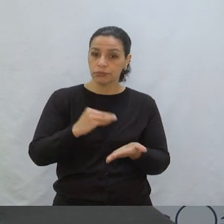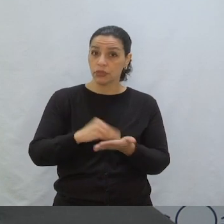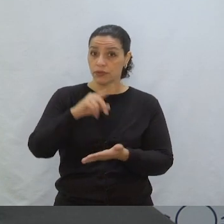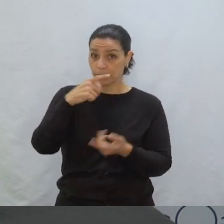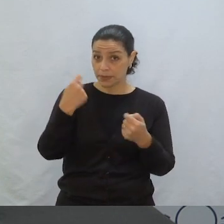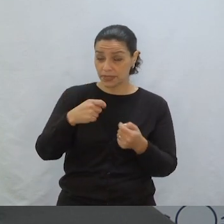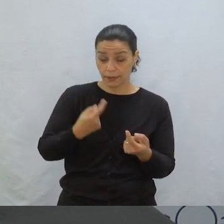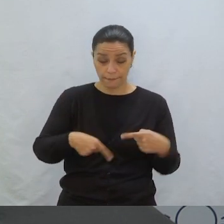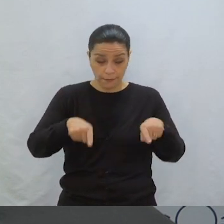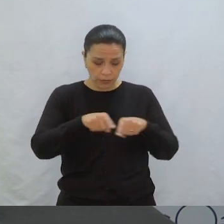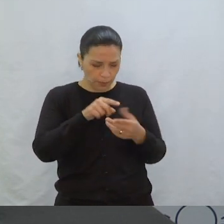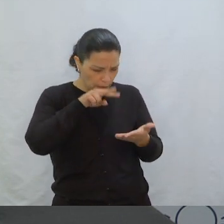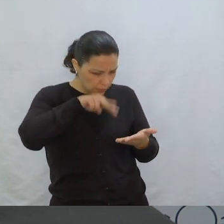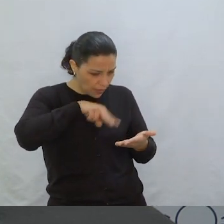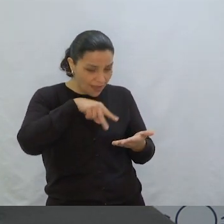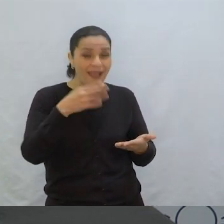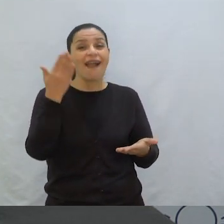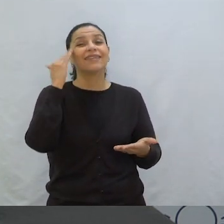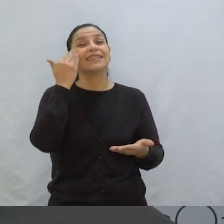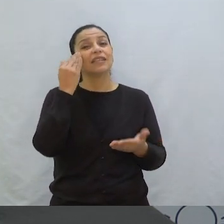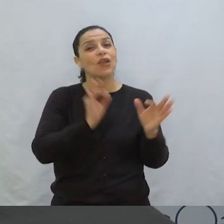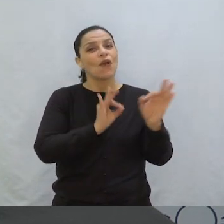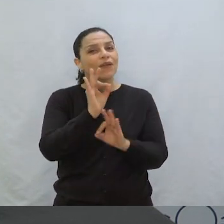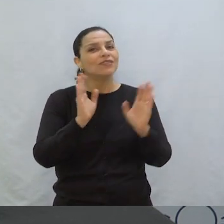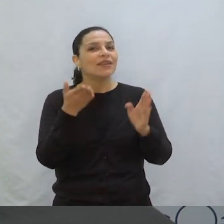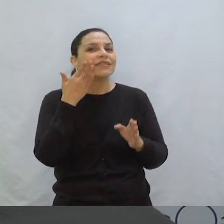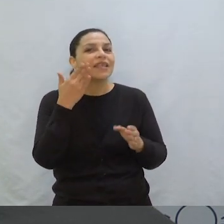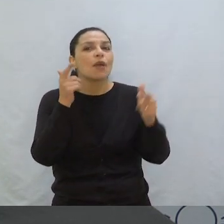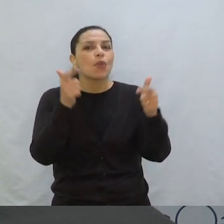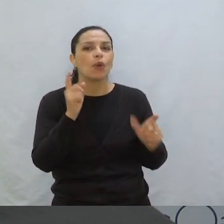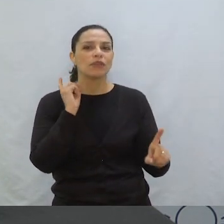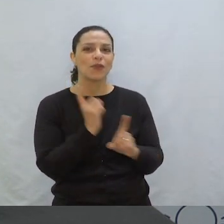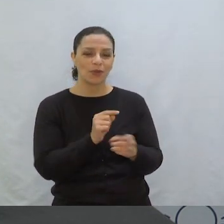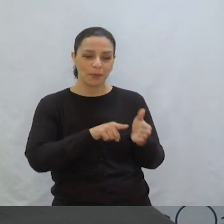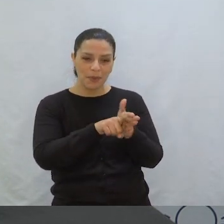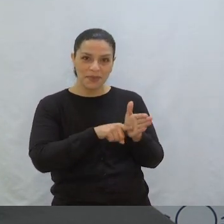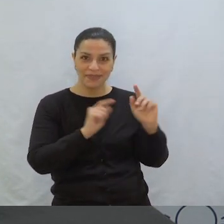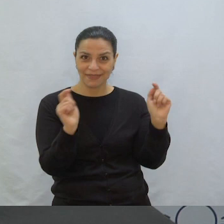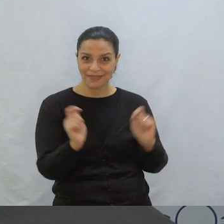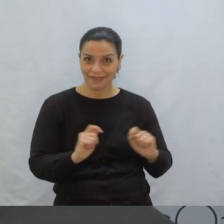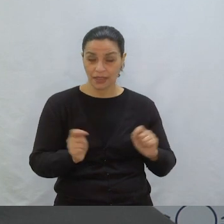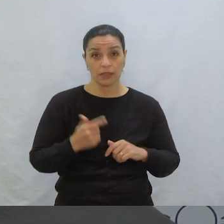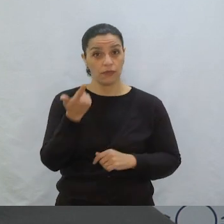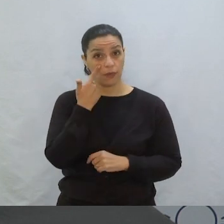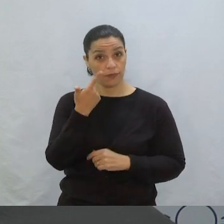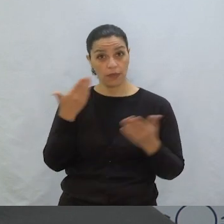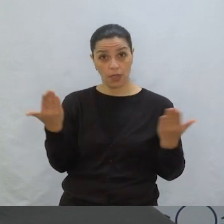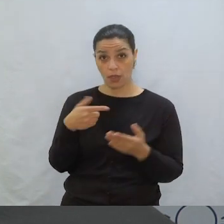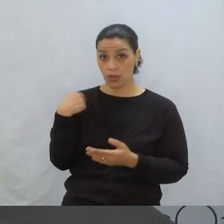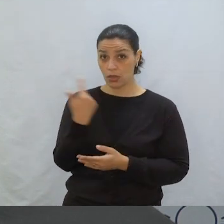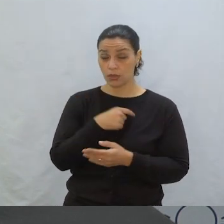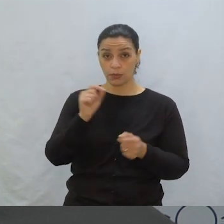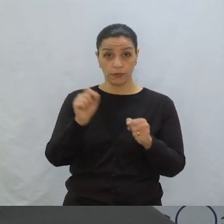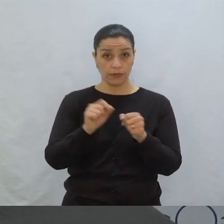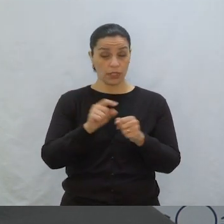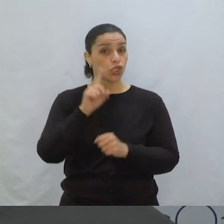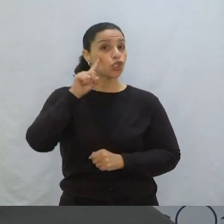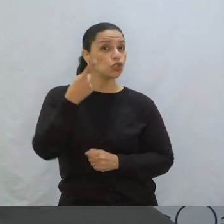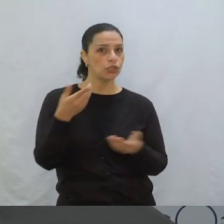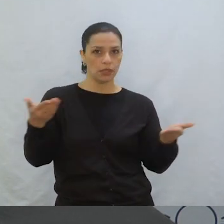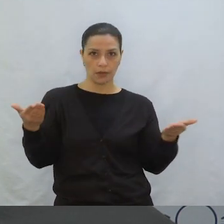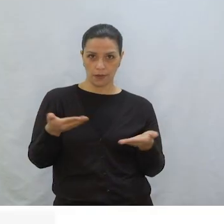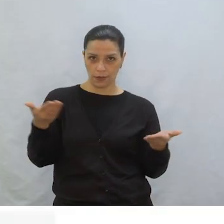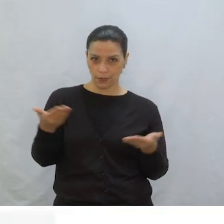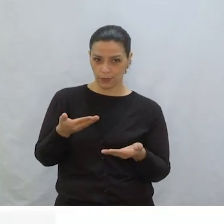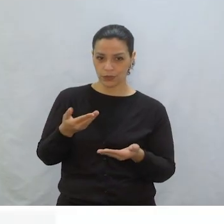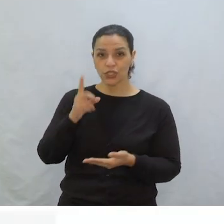Para quando você precisar desse material, você ter tudo organizado para você consultar, ok? Então vamos lá. Você vai colocar a